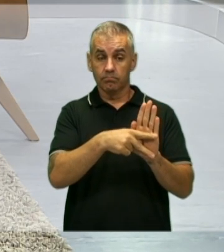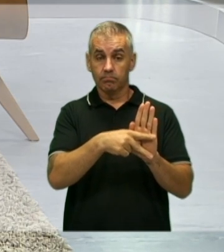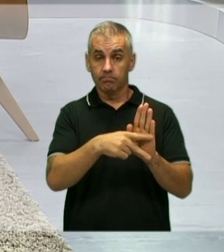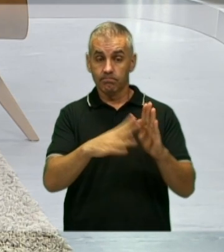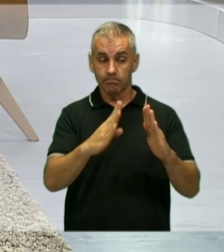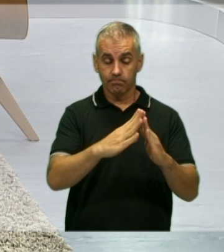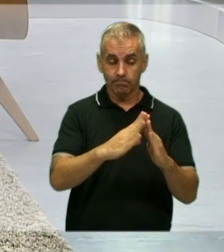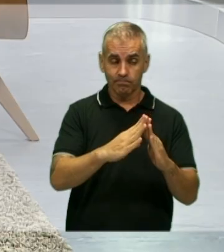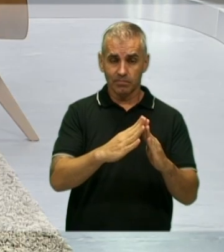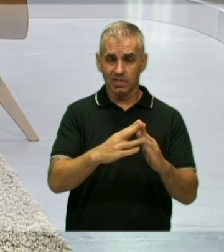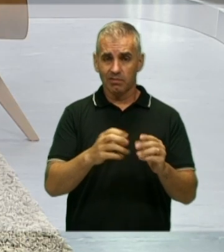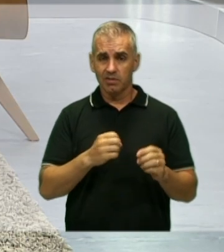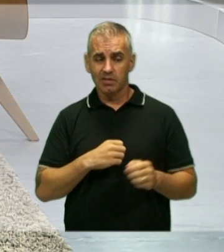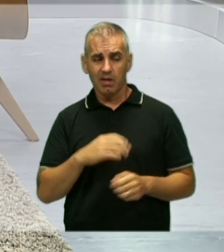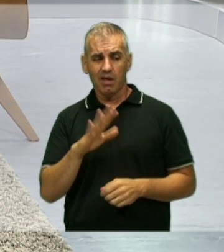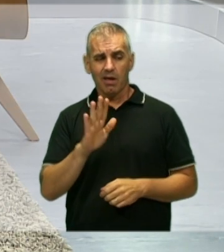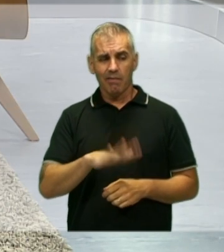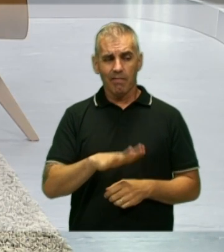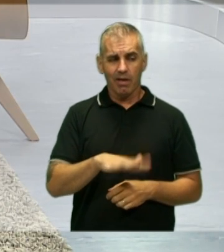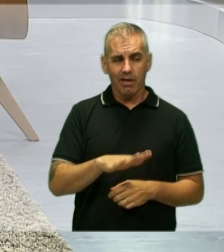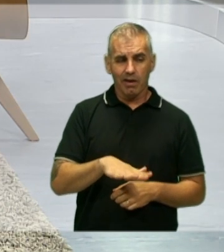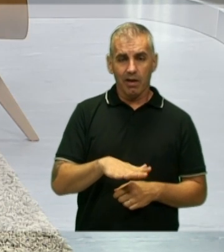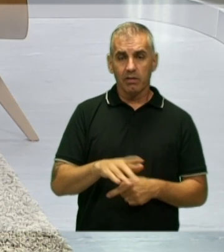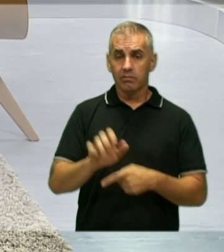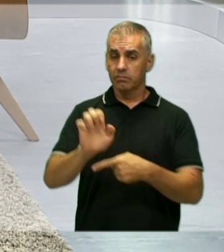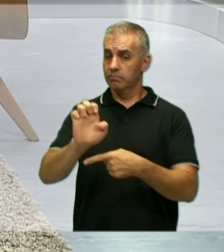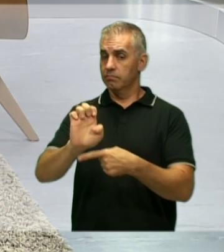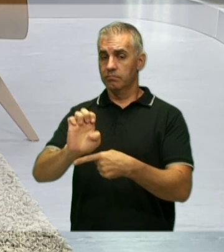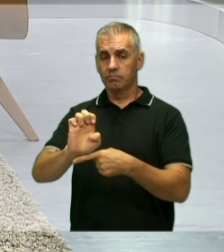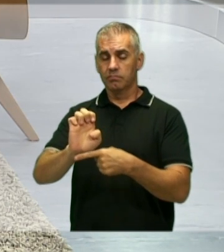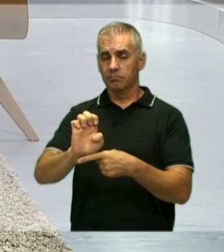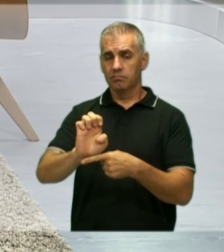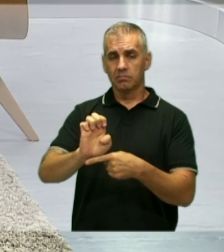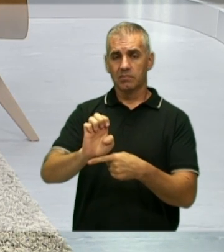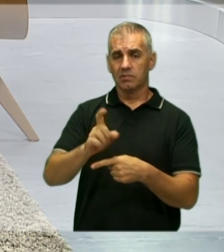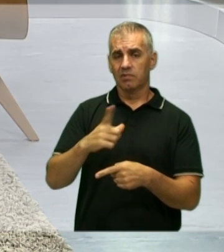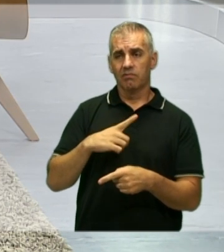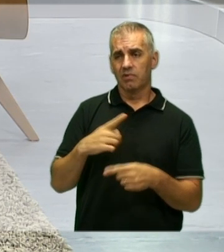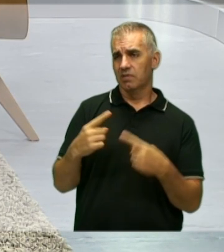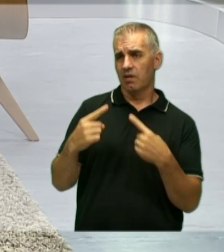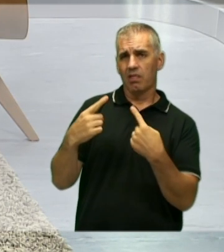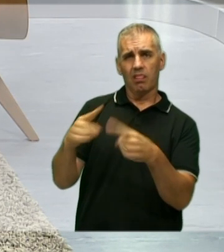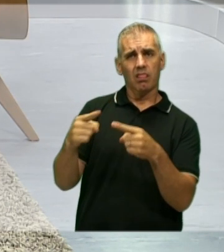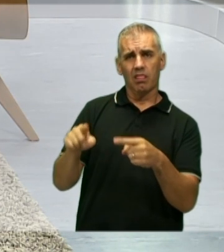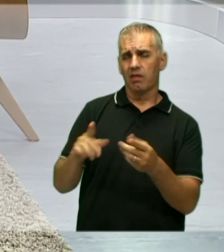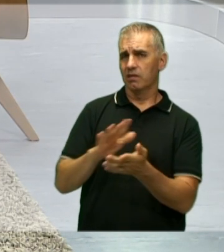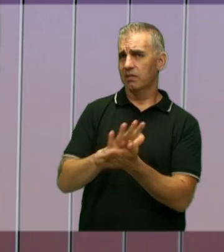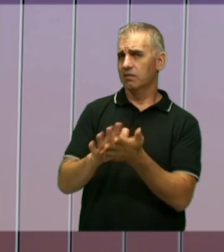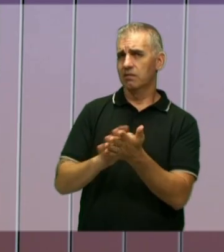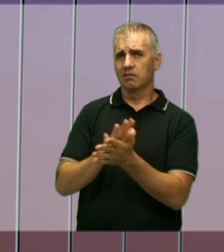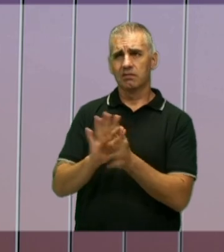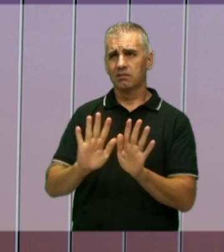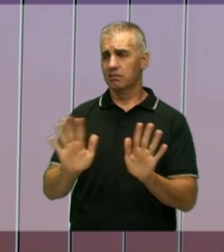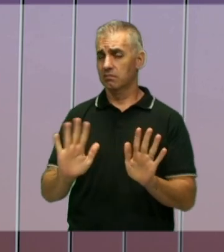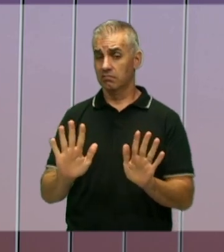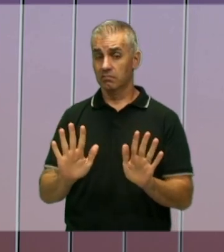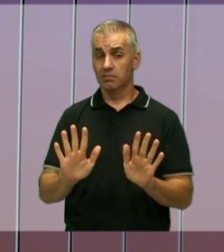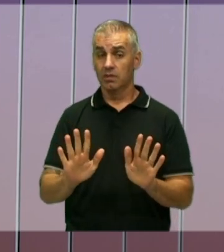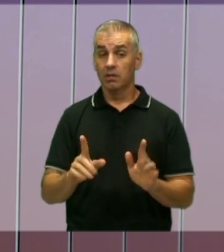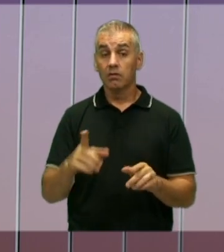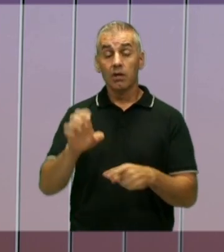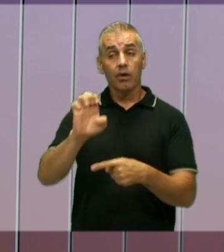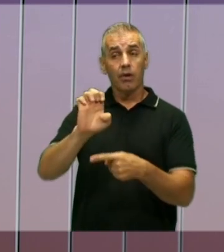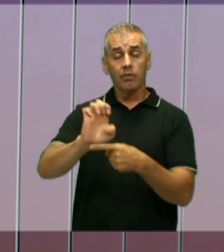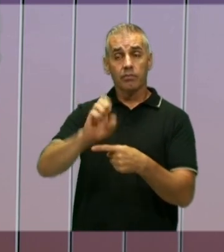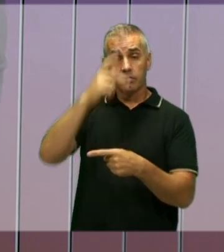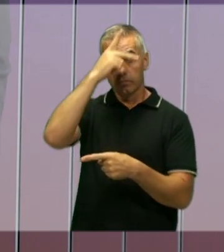assistencialismo barato. Ah, a pessoa vem da onde? E eu também não estou, de alguma forma, sendo xenofóbico ou dizendo que vem de lá e vem de acolá. Mas a pessoa veio de